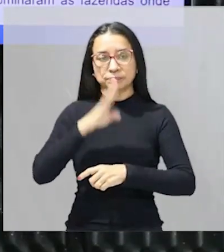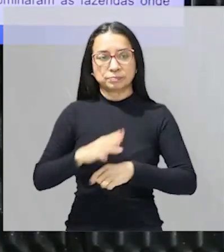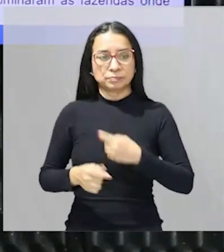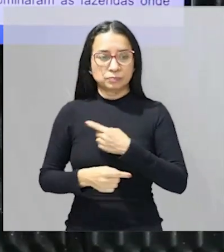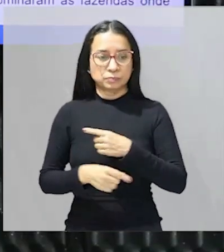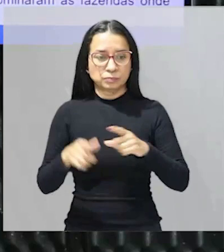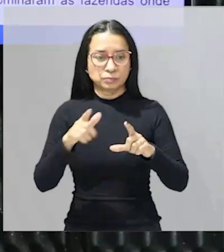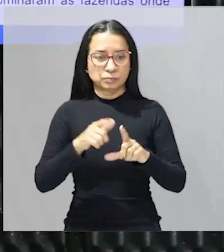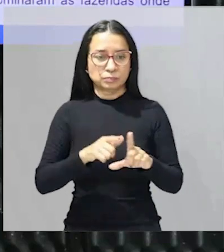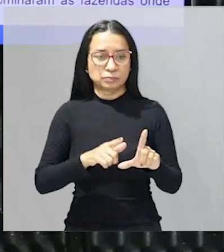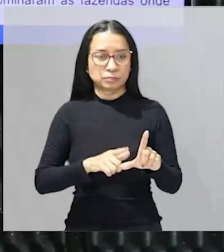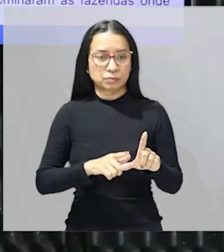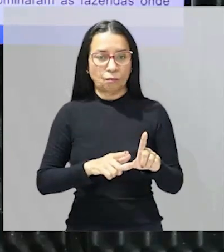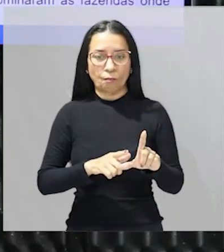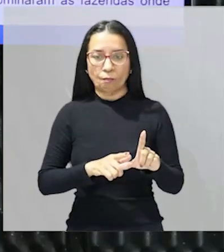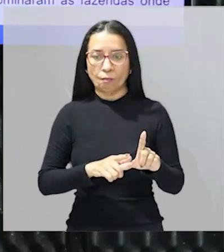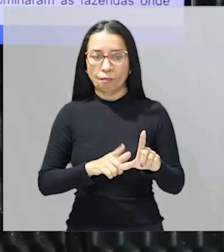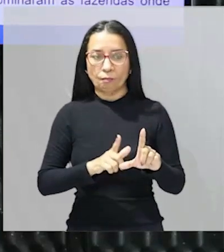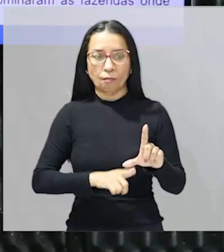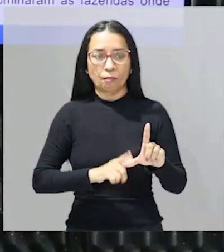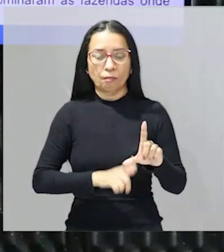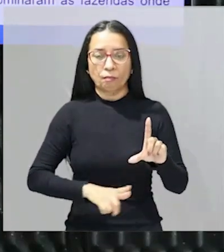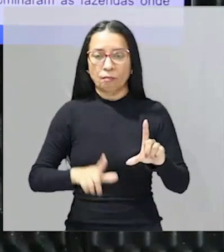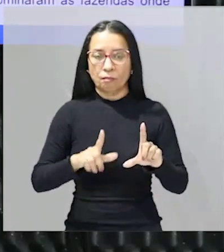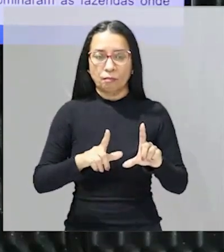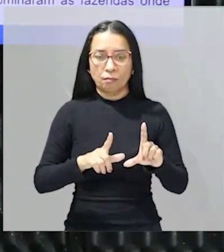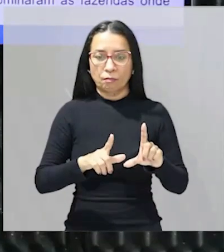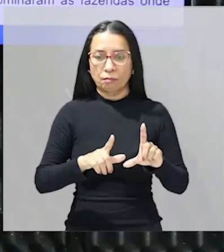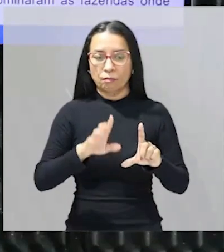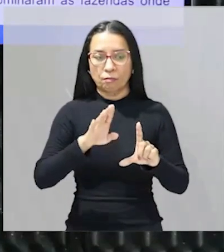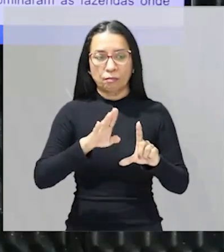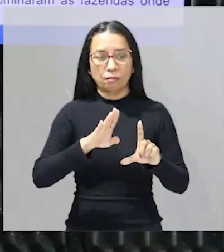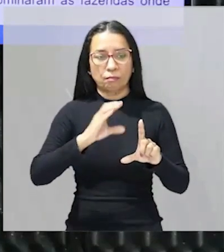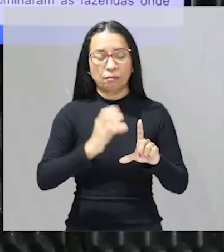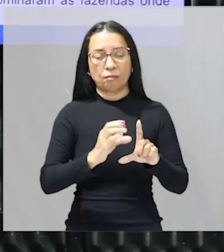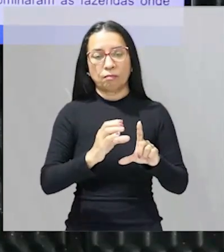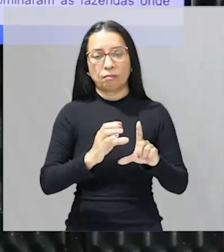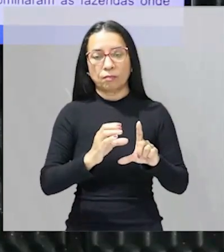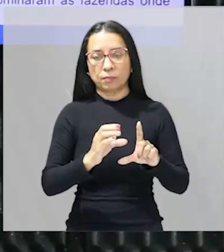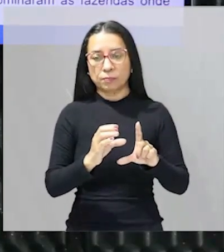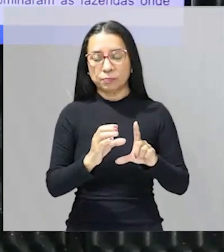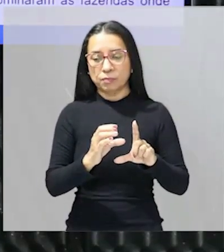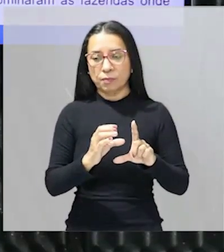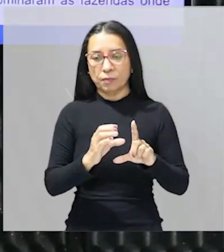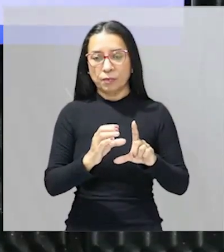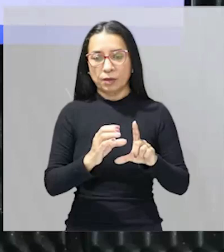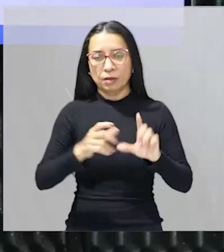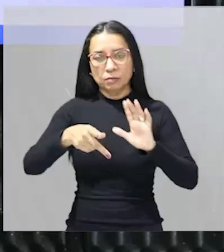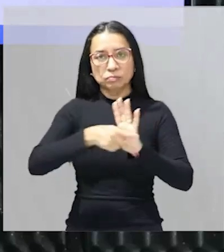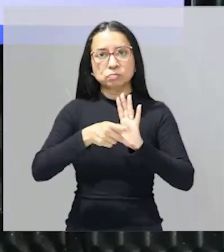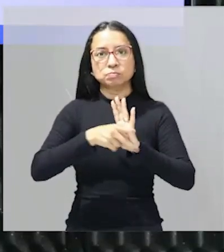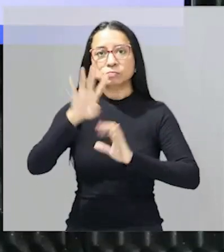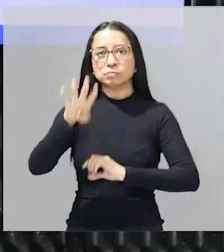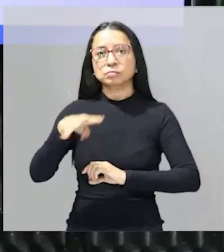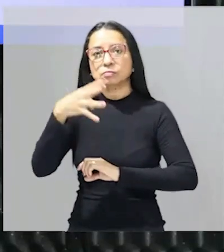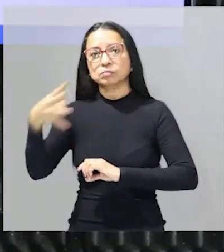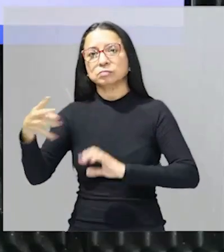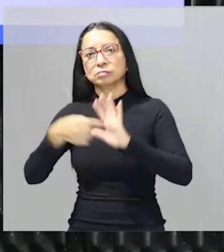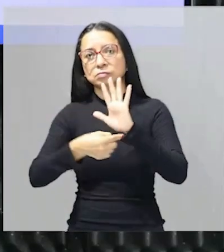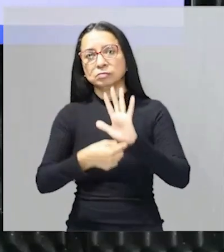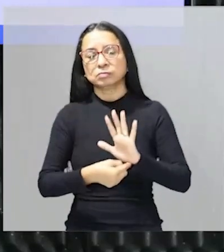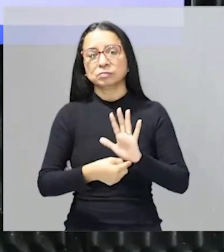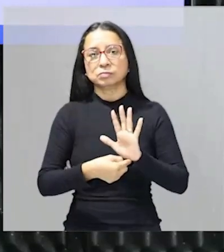Estados Unidos predominaram as fazendas onde ocorria a reprodução de escravo. Aí sim, porque a própria tabela vai nos